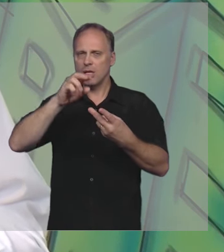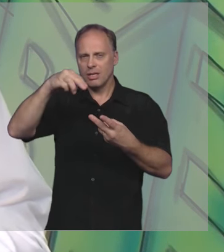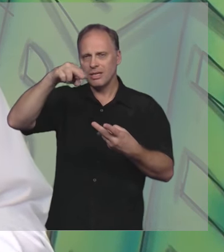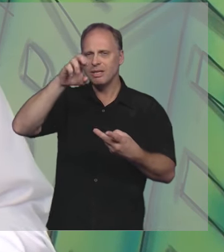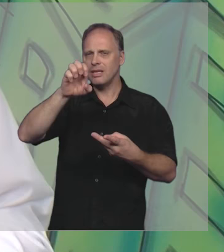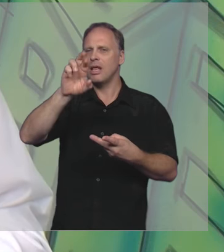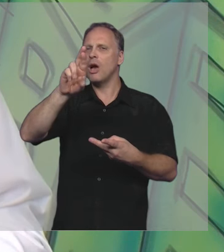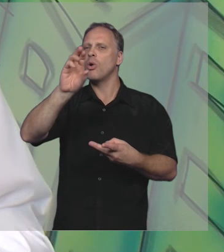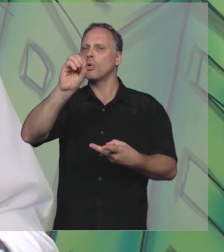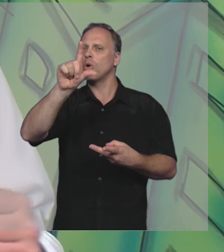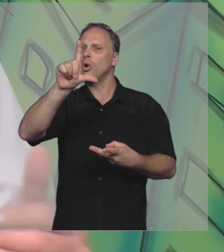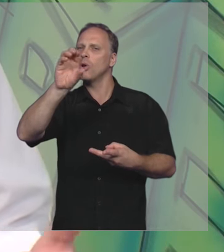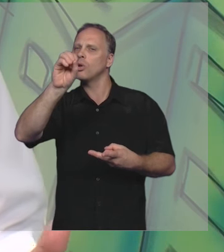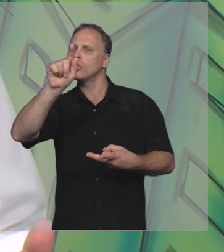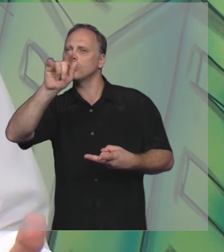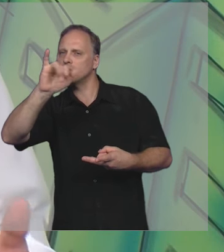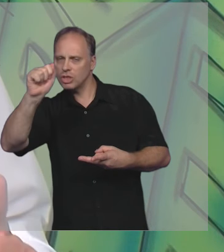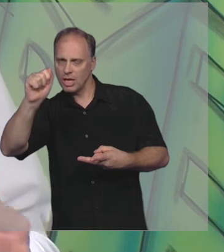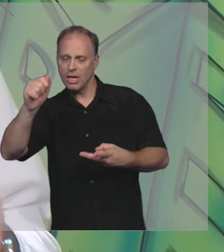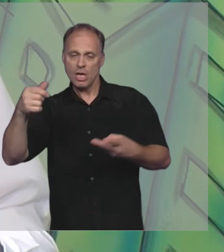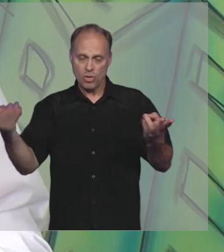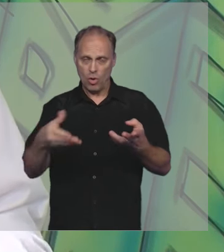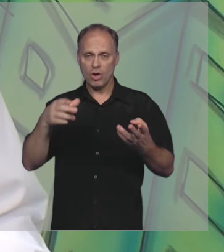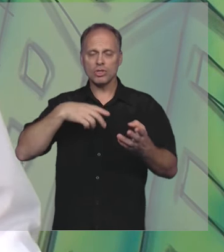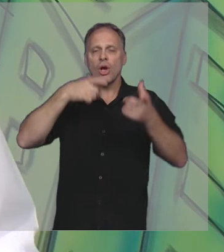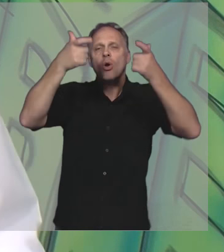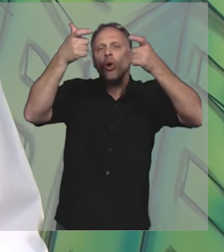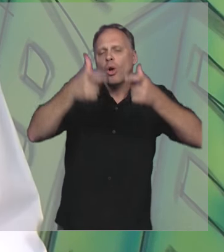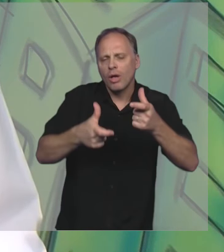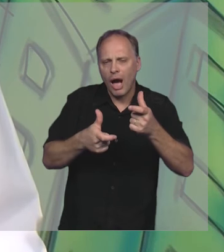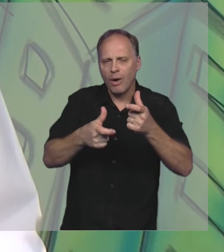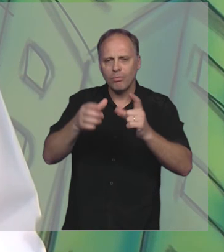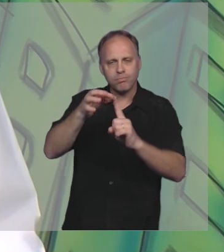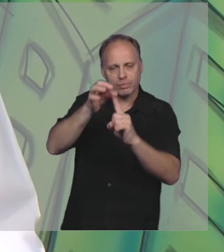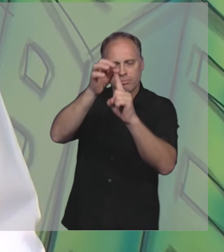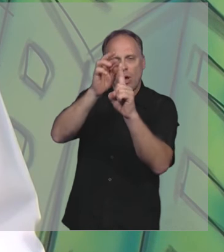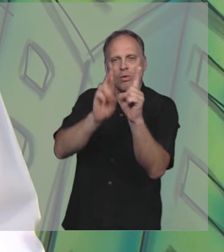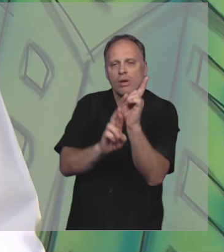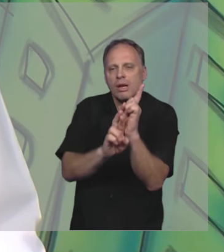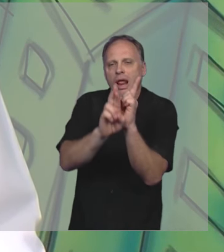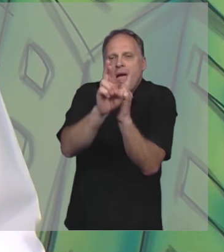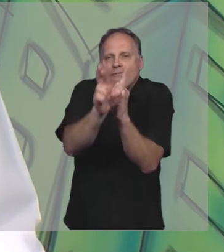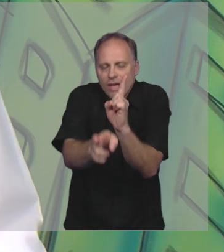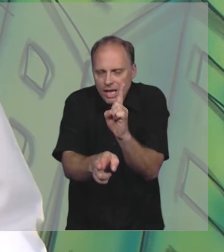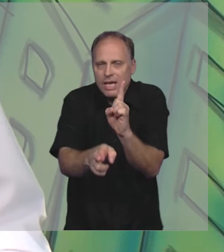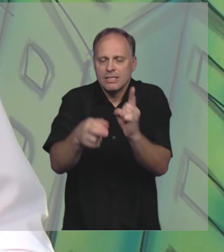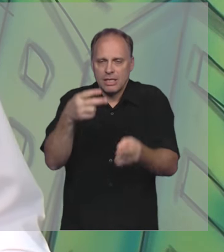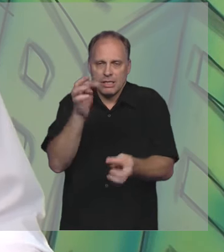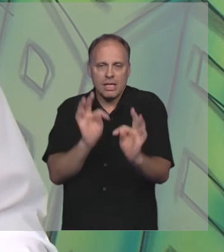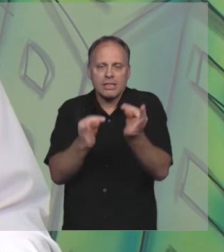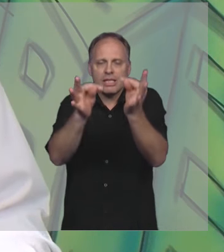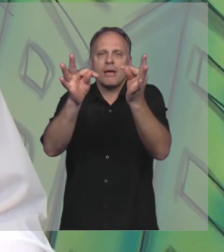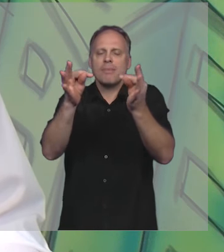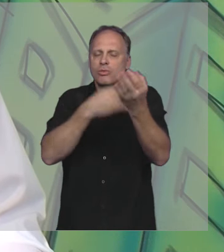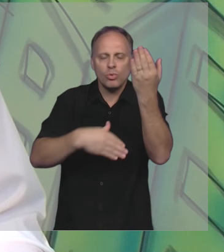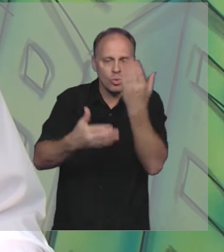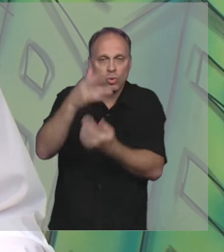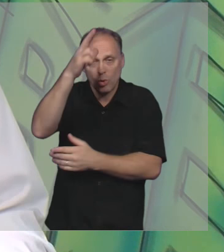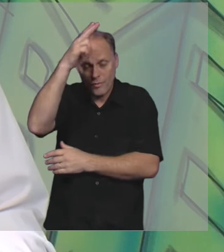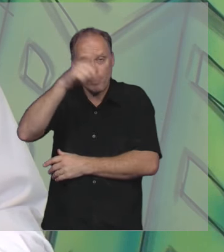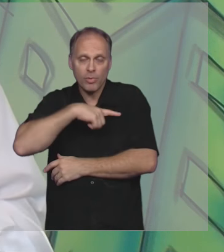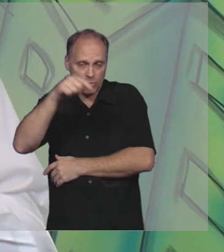essas referências, né, hoje nós temos Novo Hamburgo referência no tratamento oncológico de quimioterapia